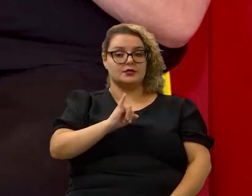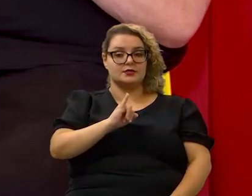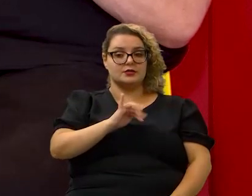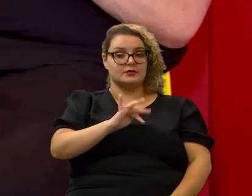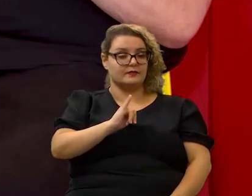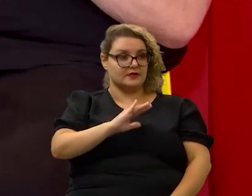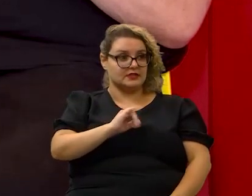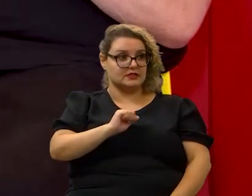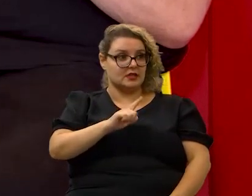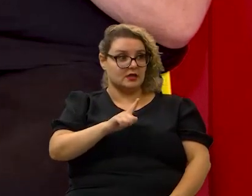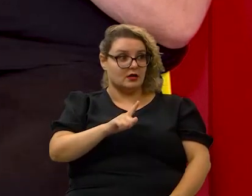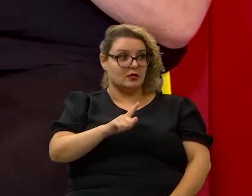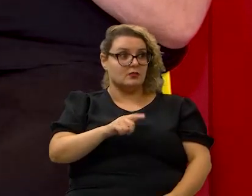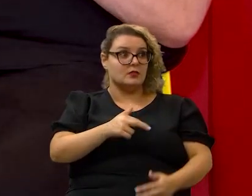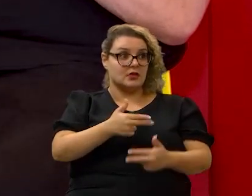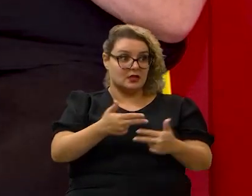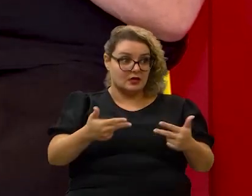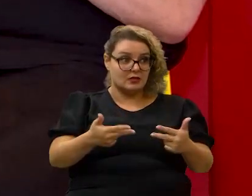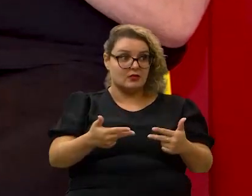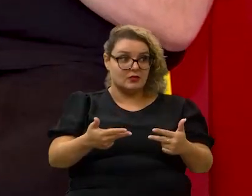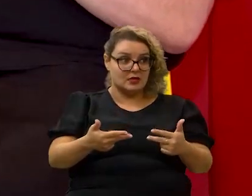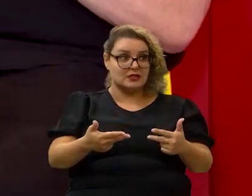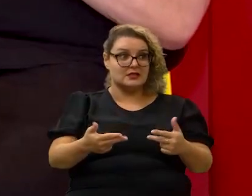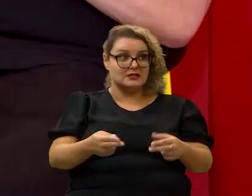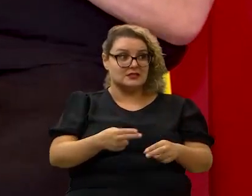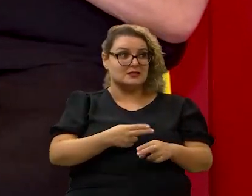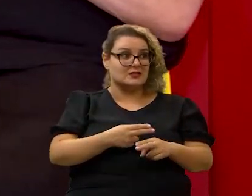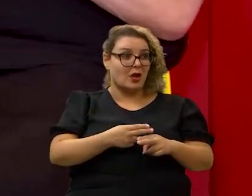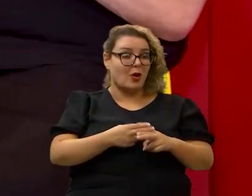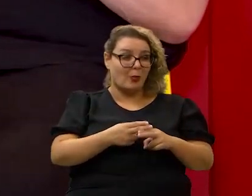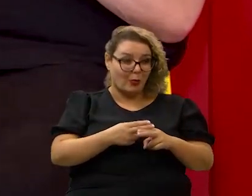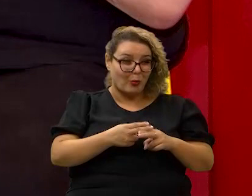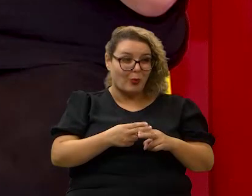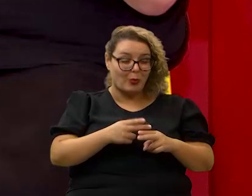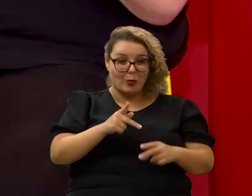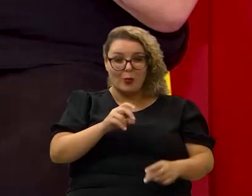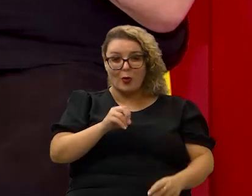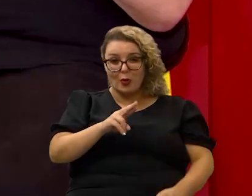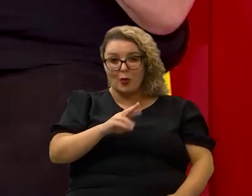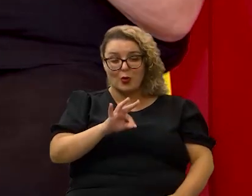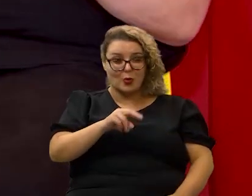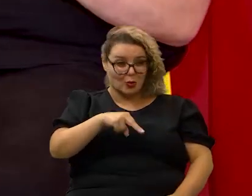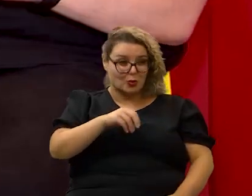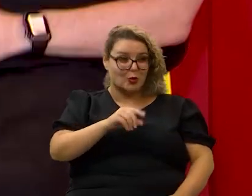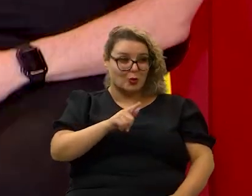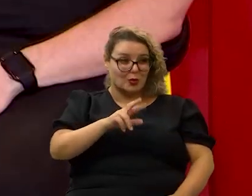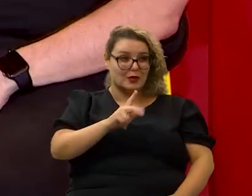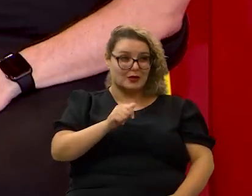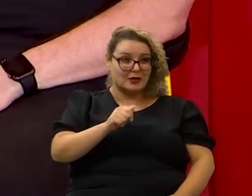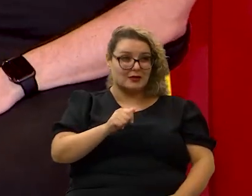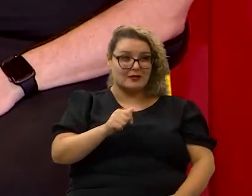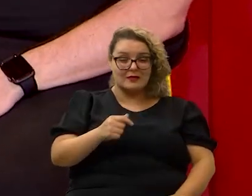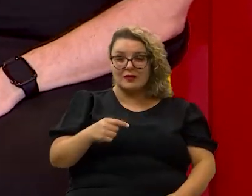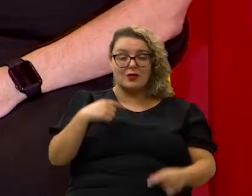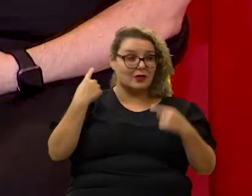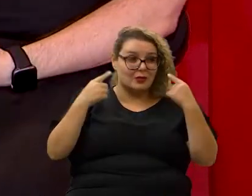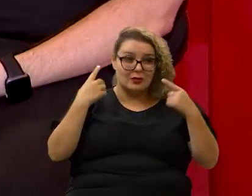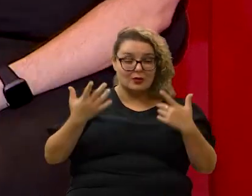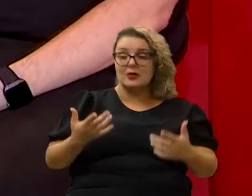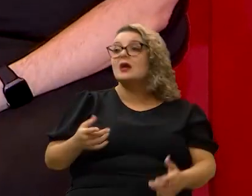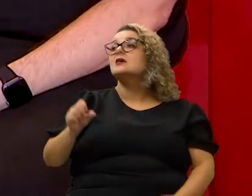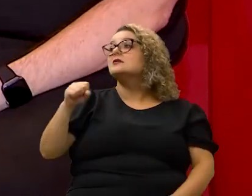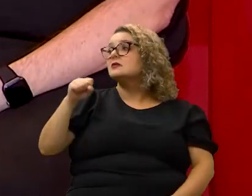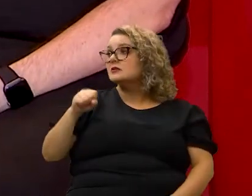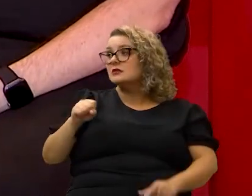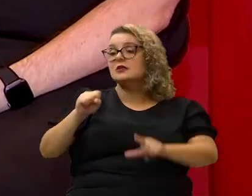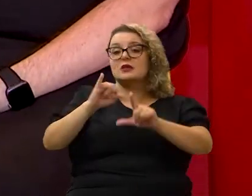artificial para situações pornográficas. Ah, né? sim. Criação, olha que loucura. Montagens de imagens. Olha que loucura, sim. né? Esse é um